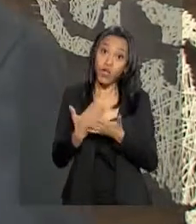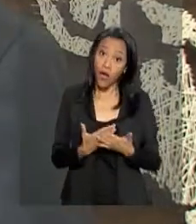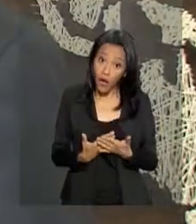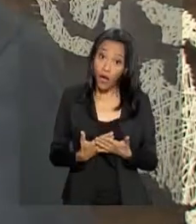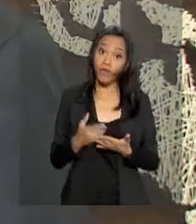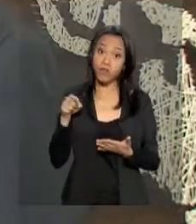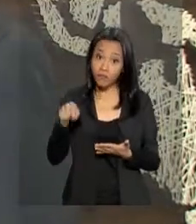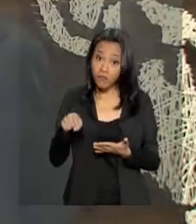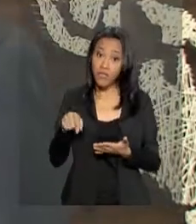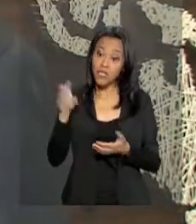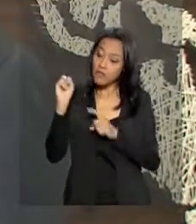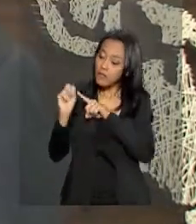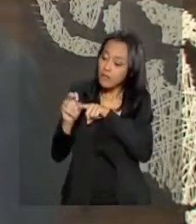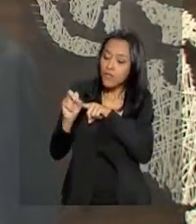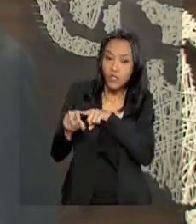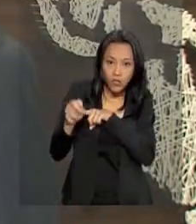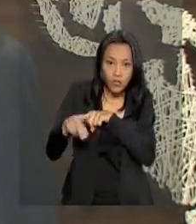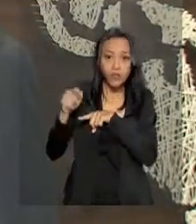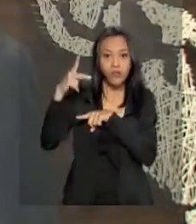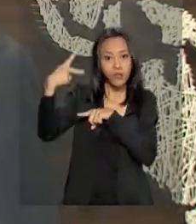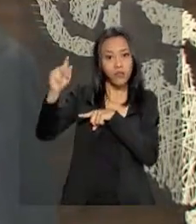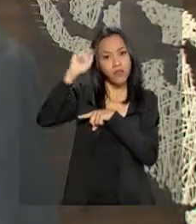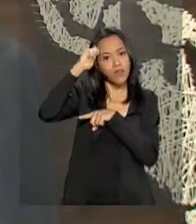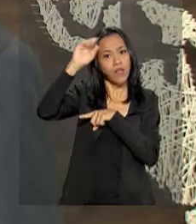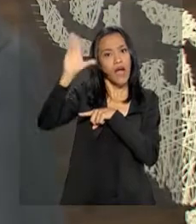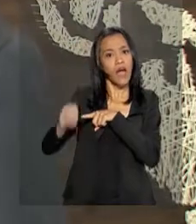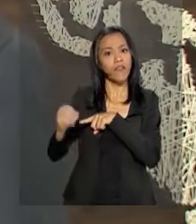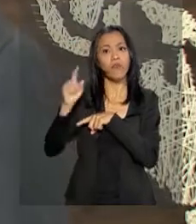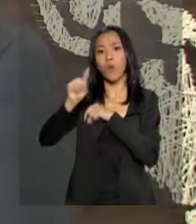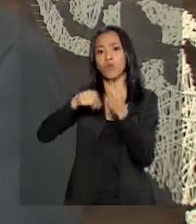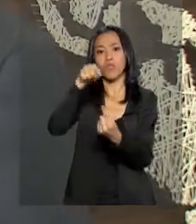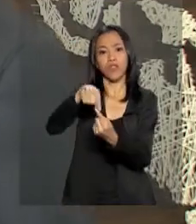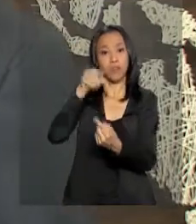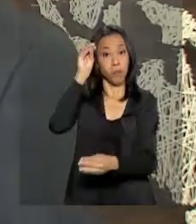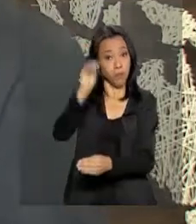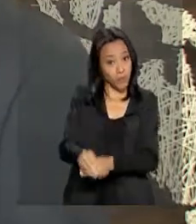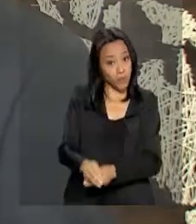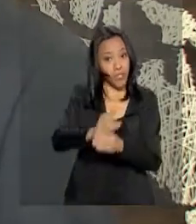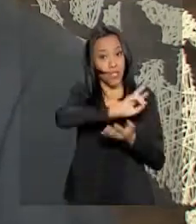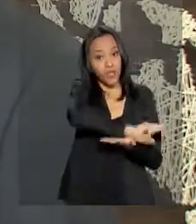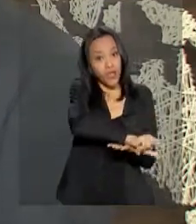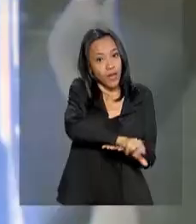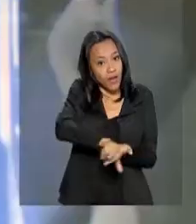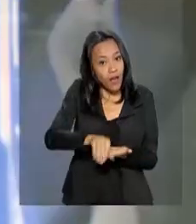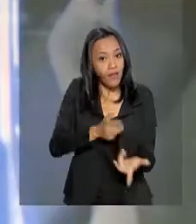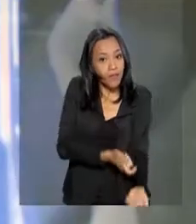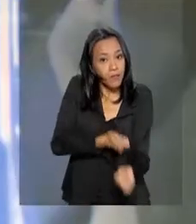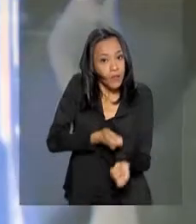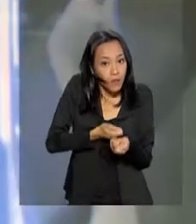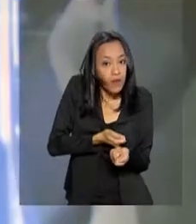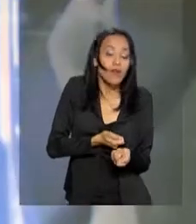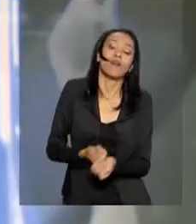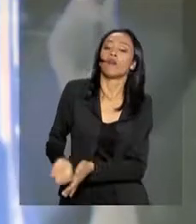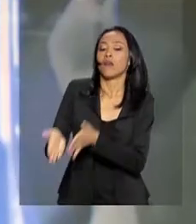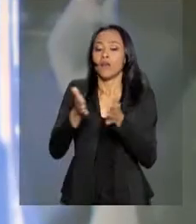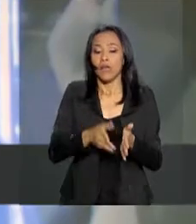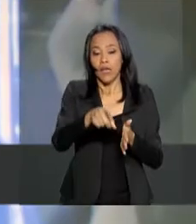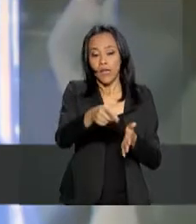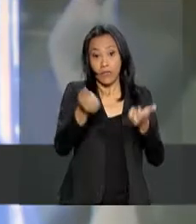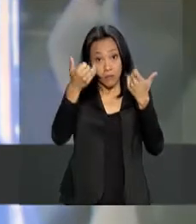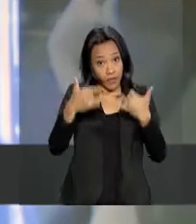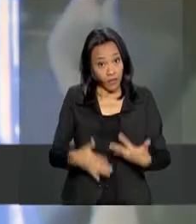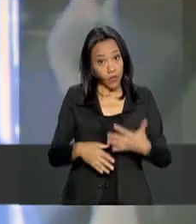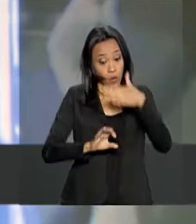de modo que a gente possa proteger no futuro as nossas variedades de mandioca. Esse trabalho que a Embrapa